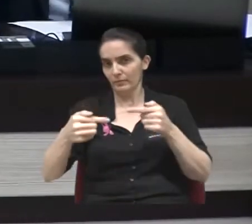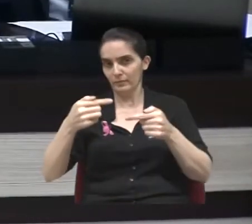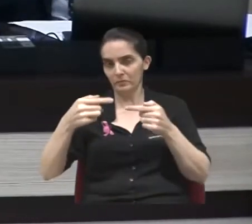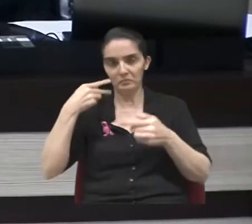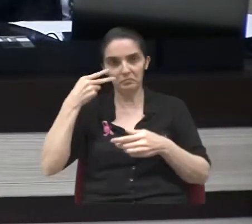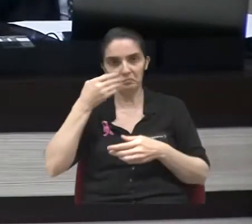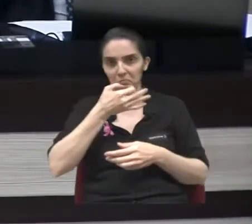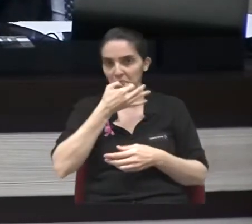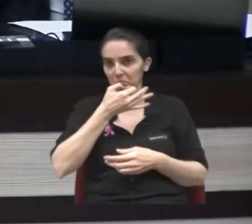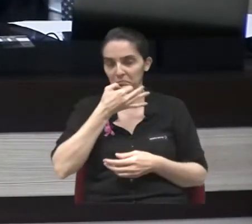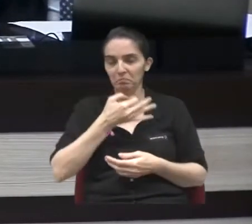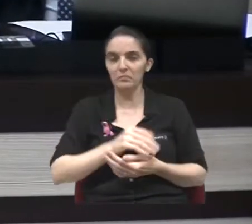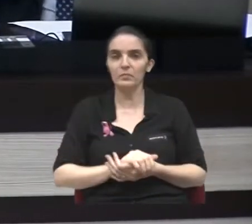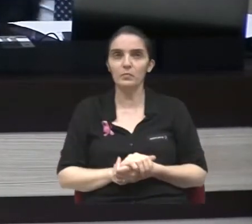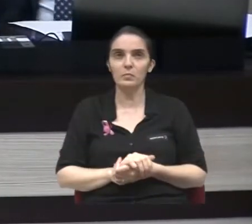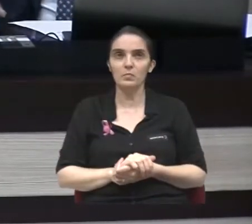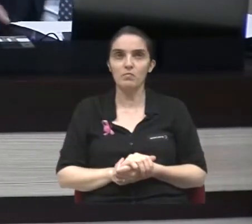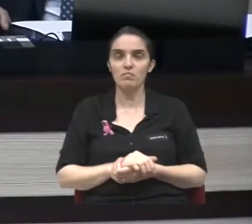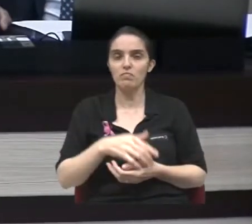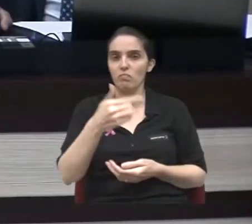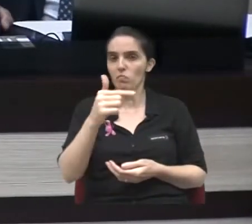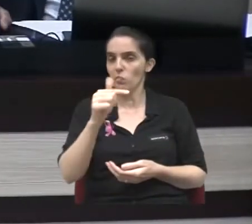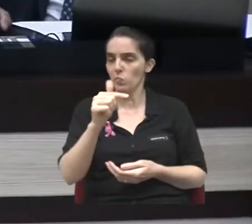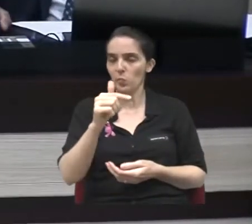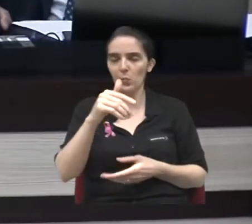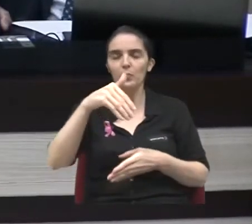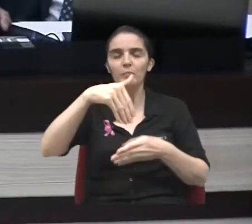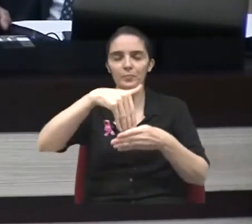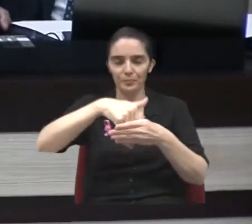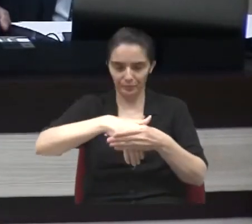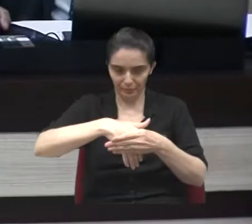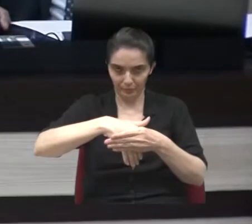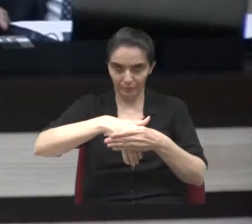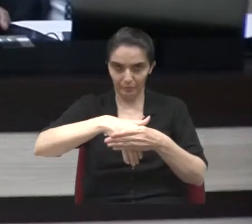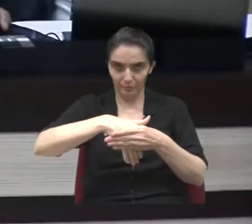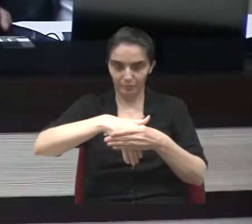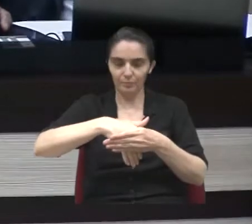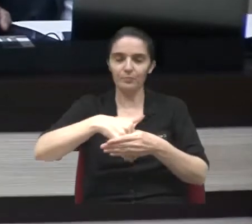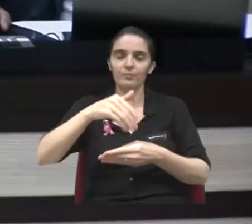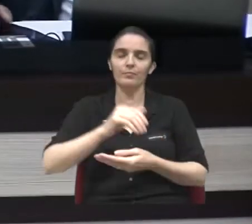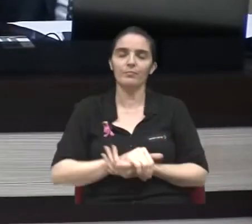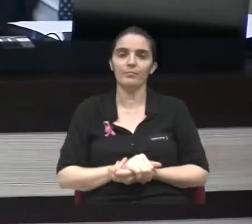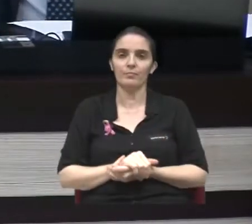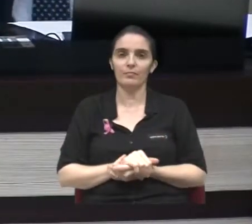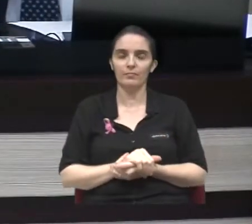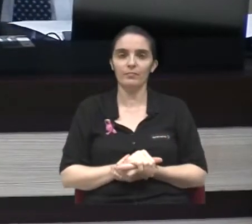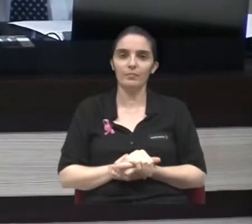a moção? Não havendo, senhores vereadores, registrem o voto.